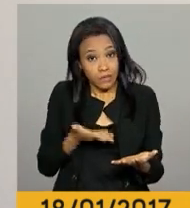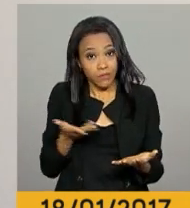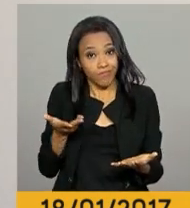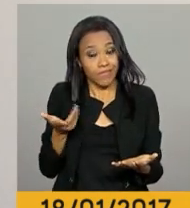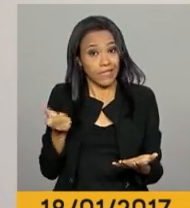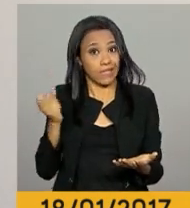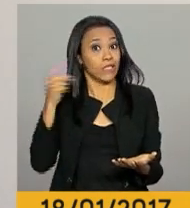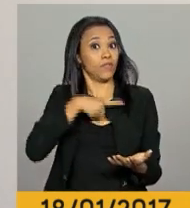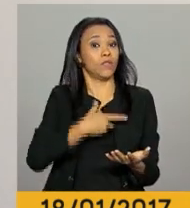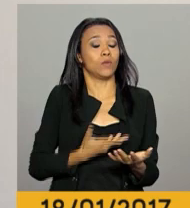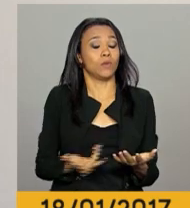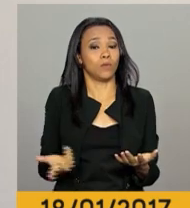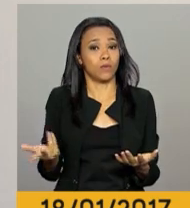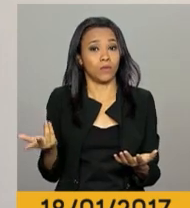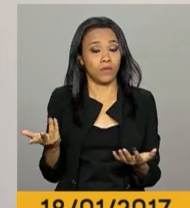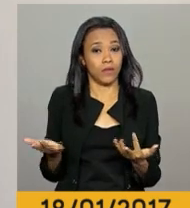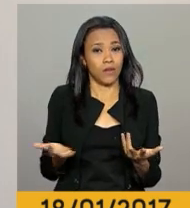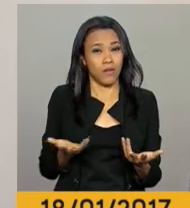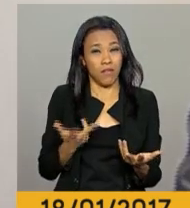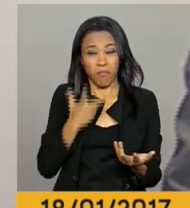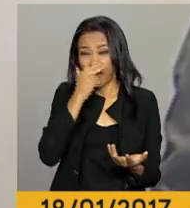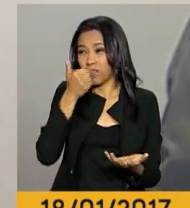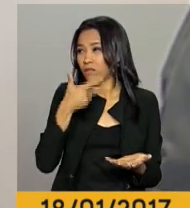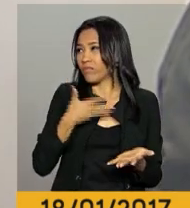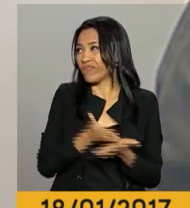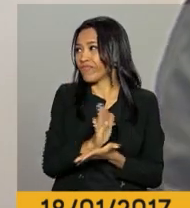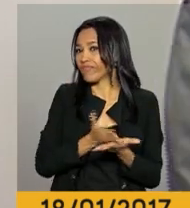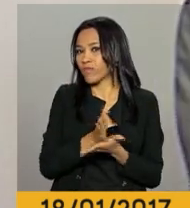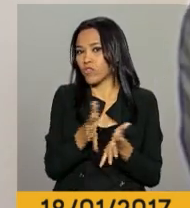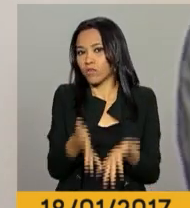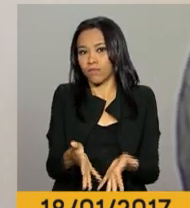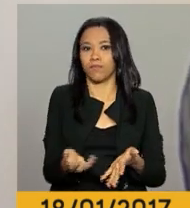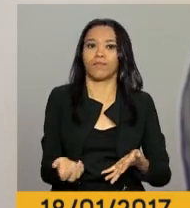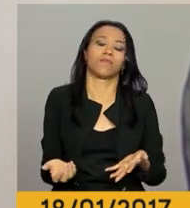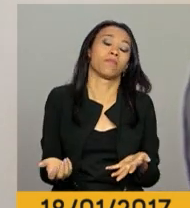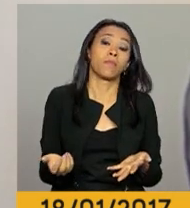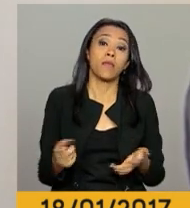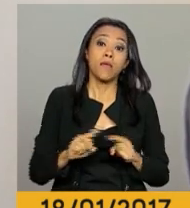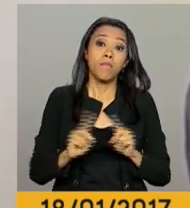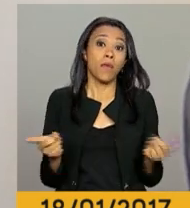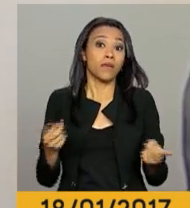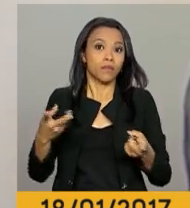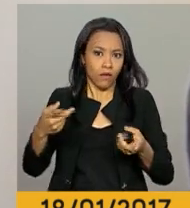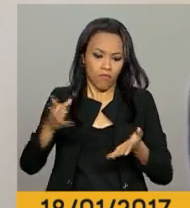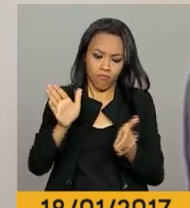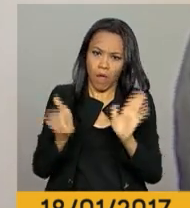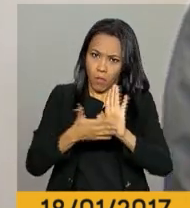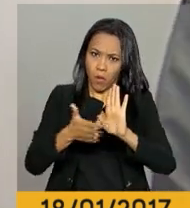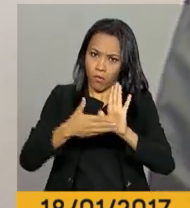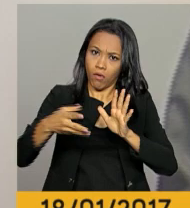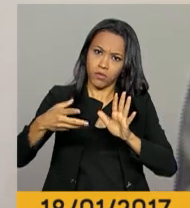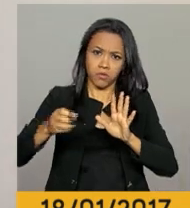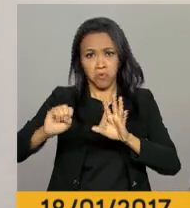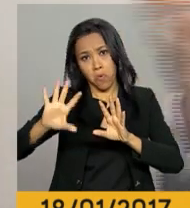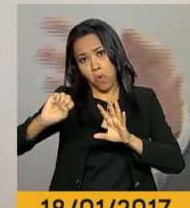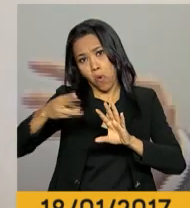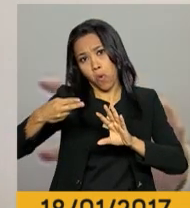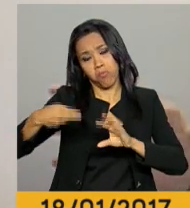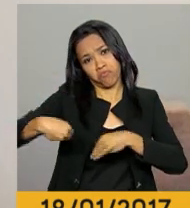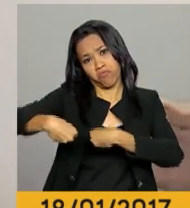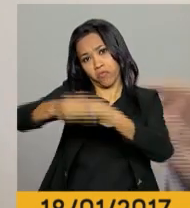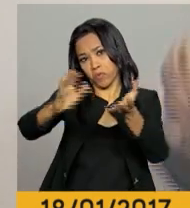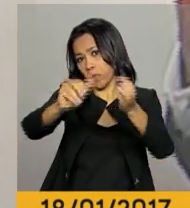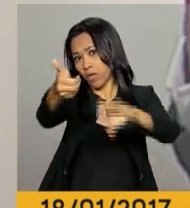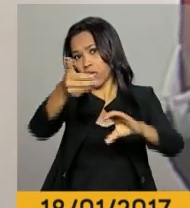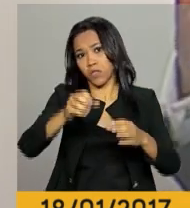difícil uma matéria digamos assim quase antipática não é fosse para o Congresso Nacional ou fosse para a grande maioria pois muito